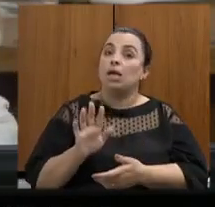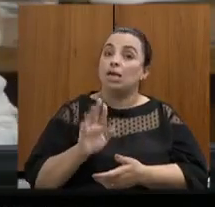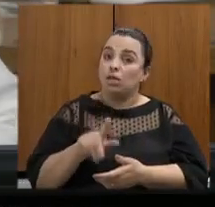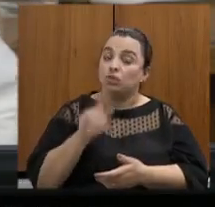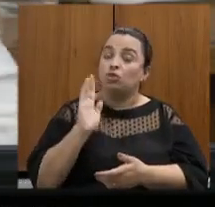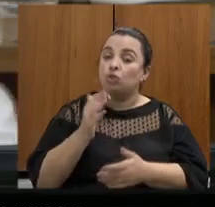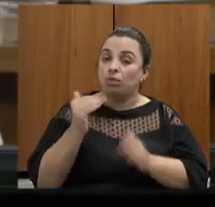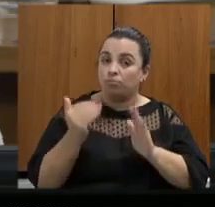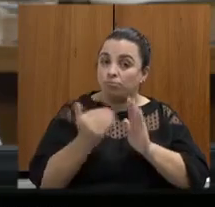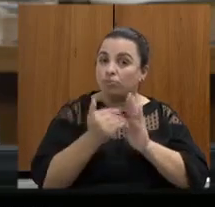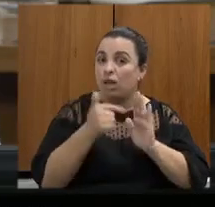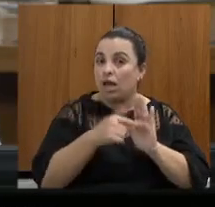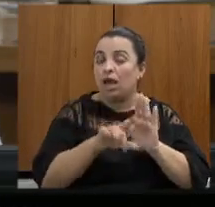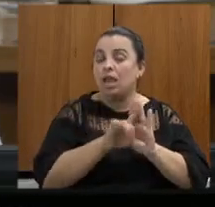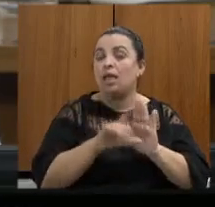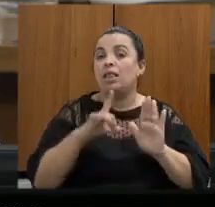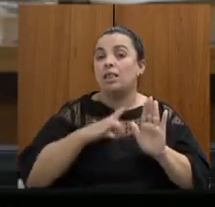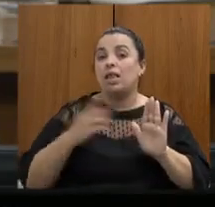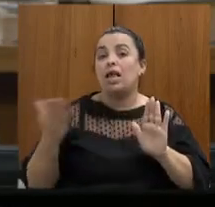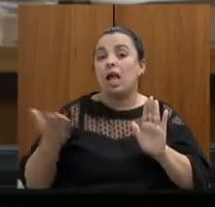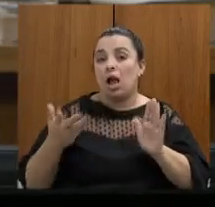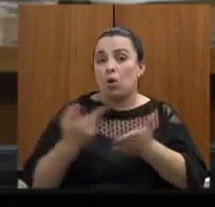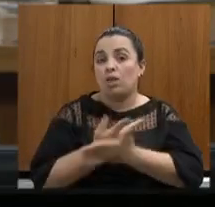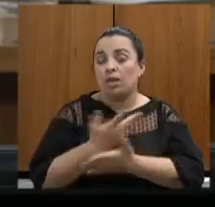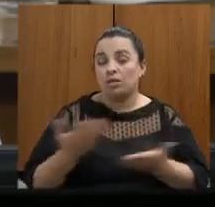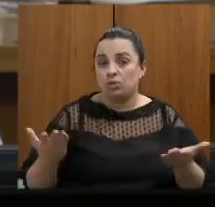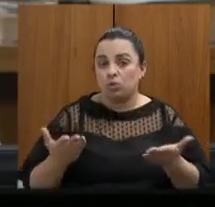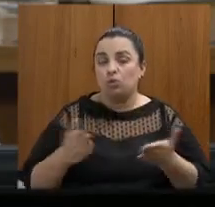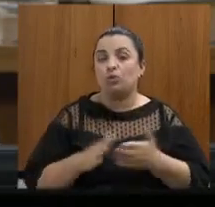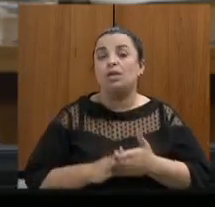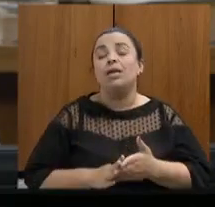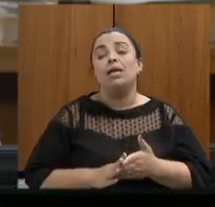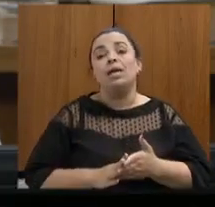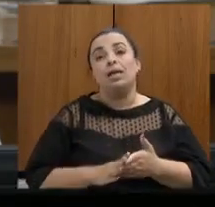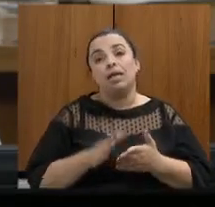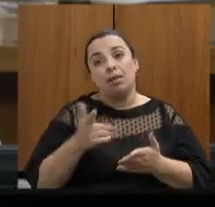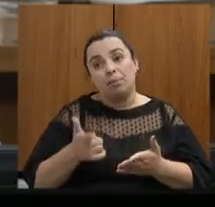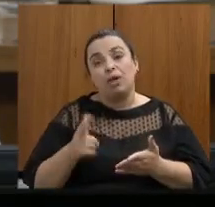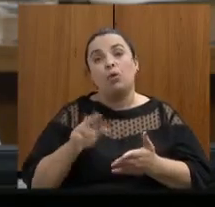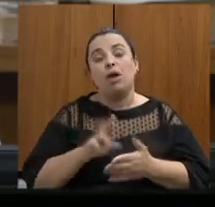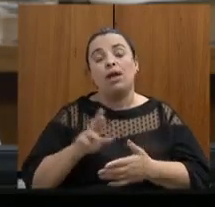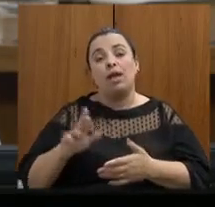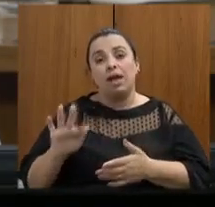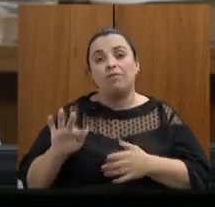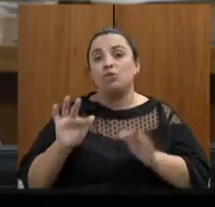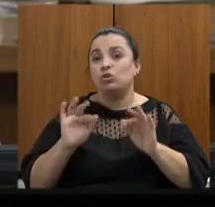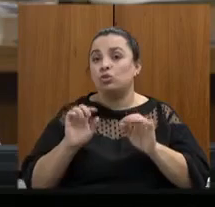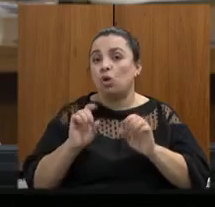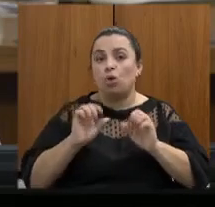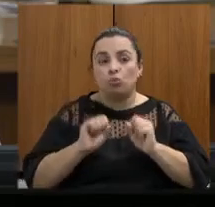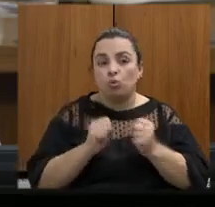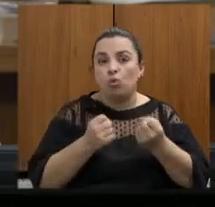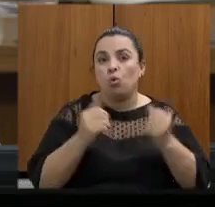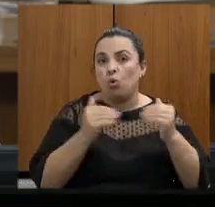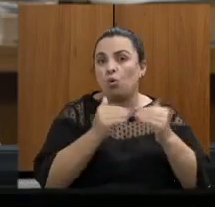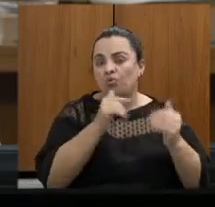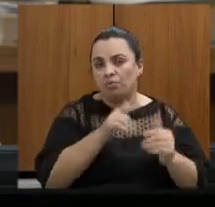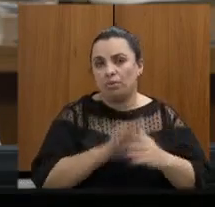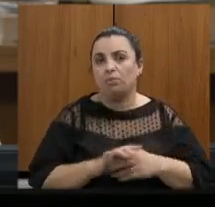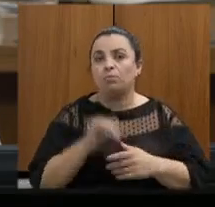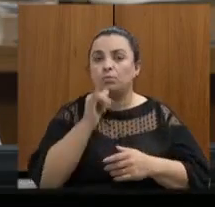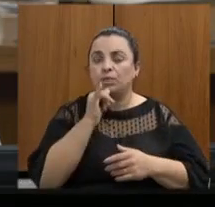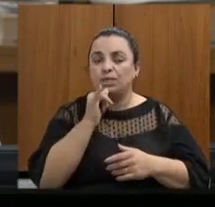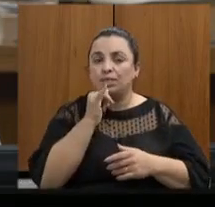e que várias delas inclusive o regime de operação estão mais uma vez entrando é a permissão de